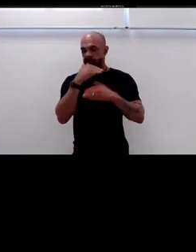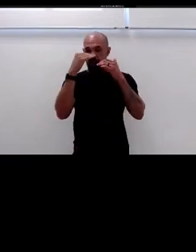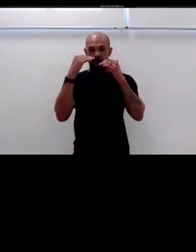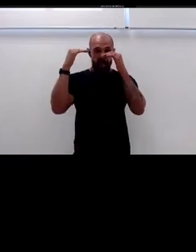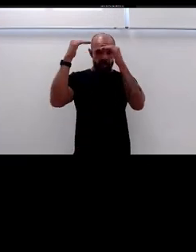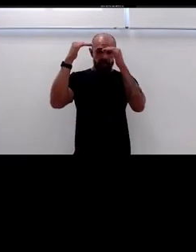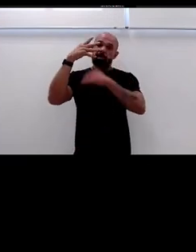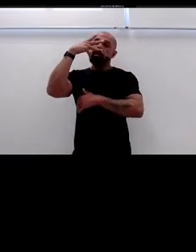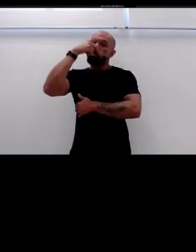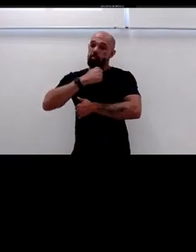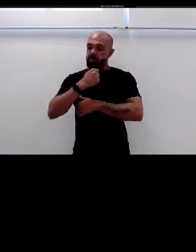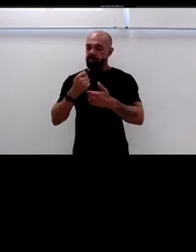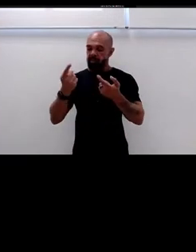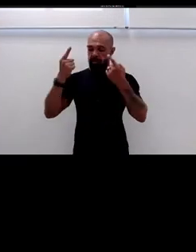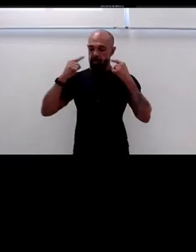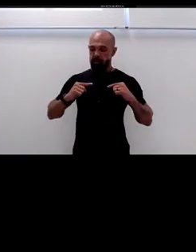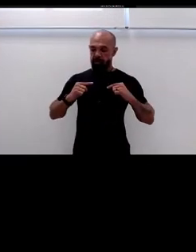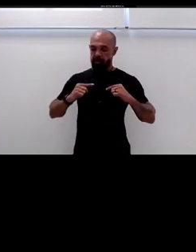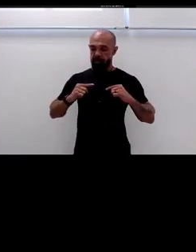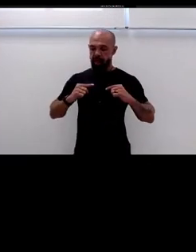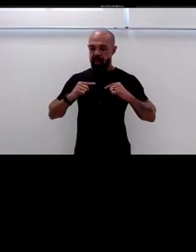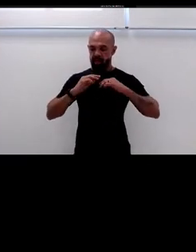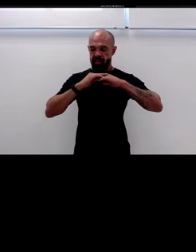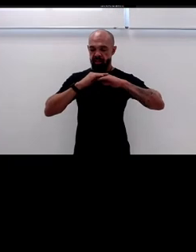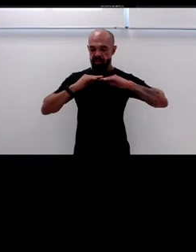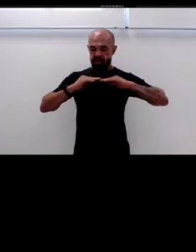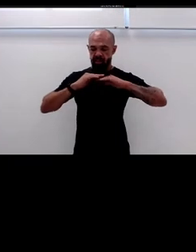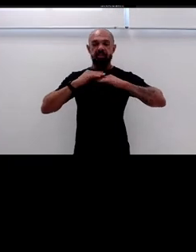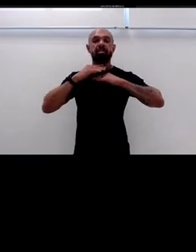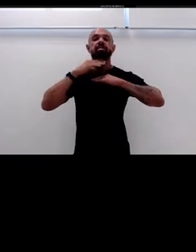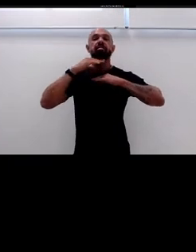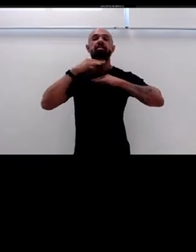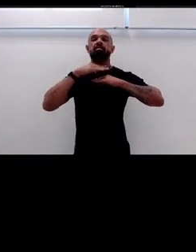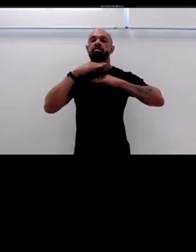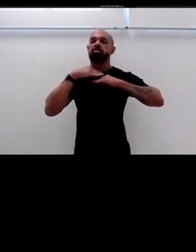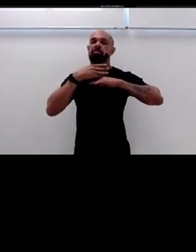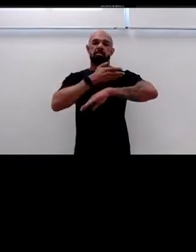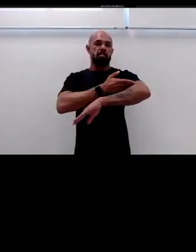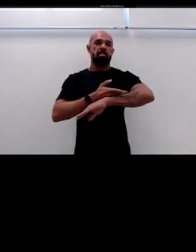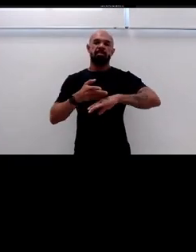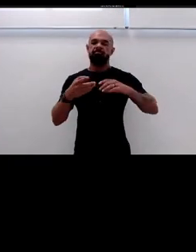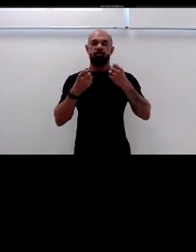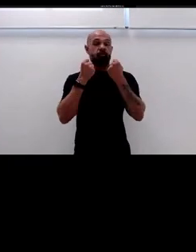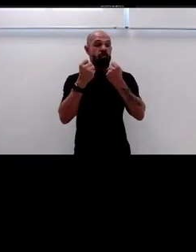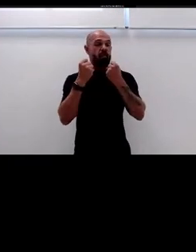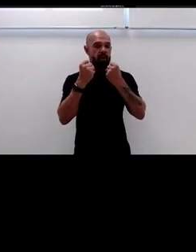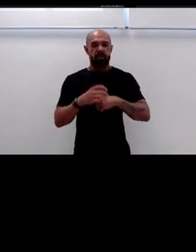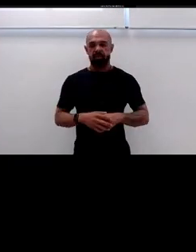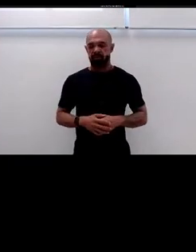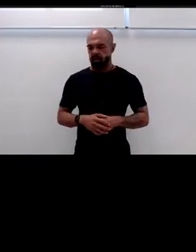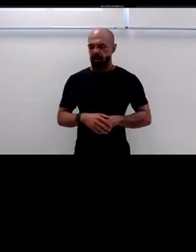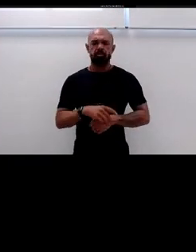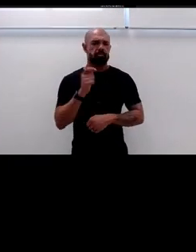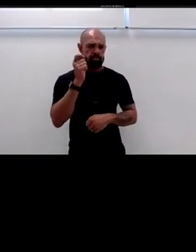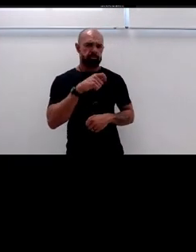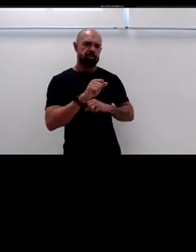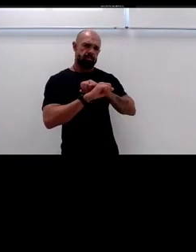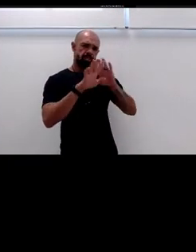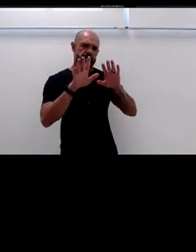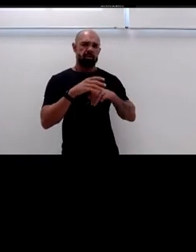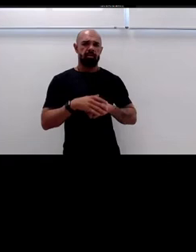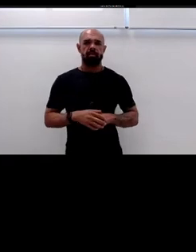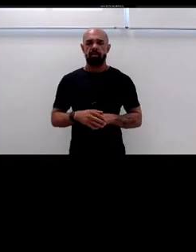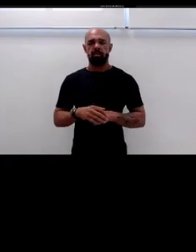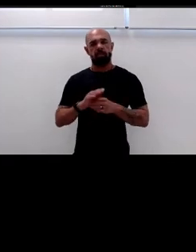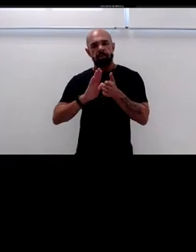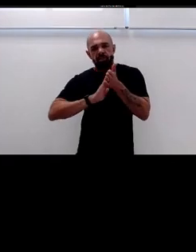bonito. Mas aqui embaixo, em cima do branco... Ficou forte. Ficou forte demais. Aí isso dá para clarear. Só uma lixinha fininha.